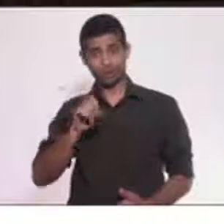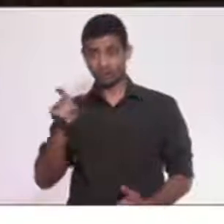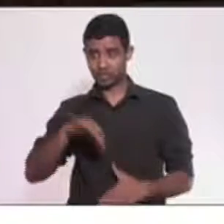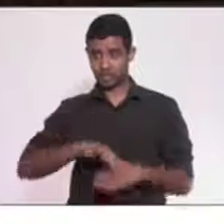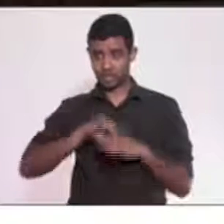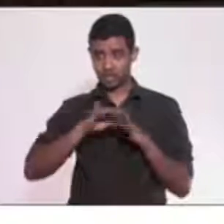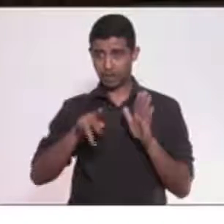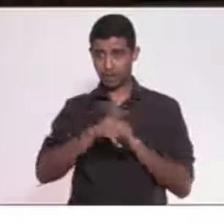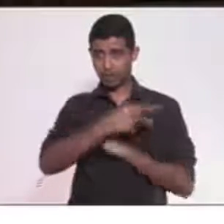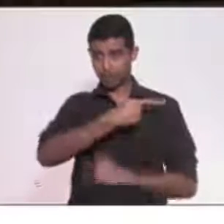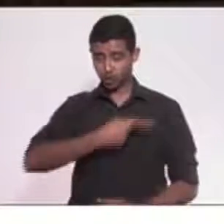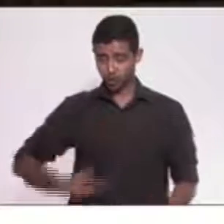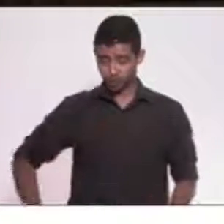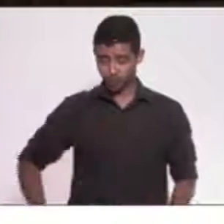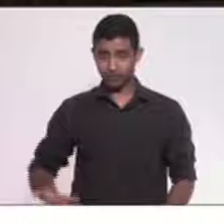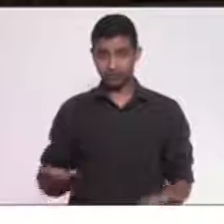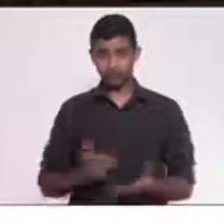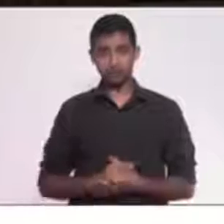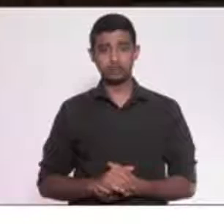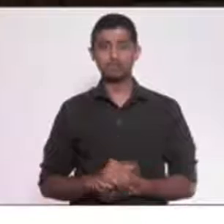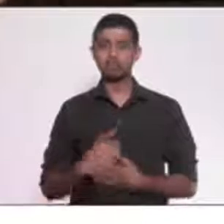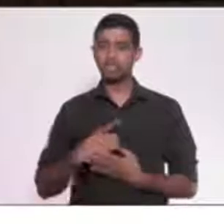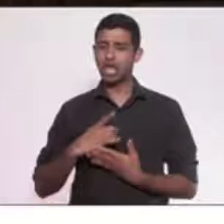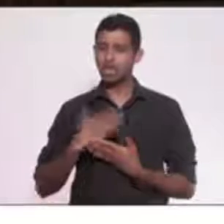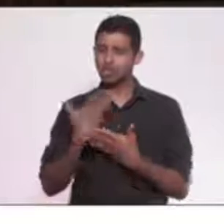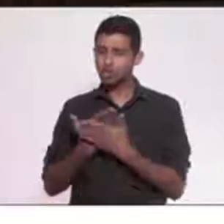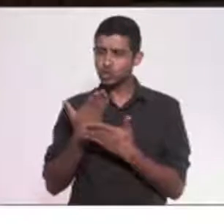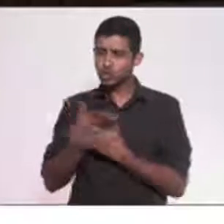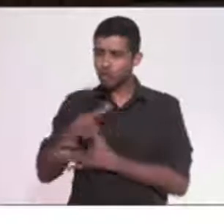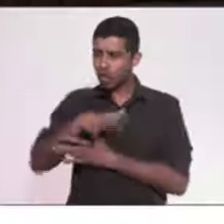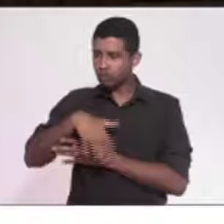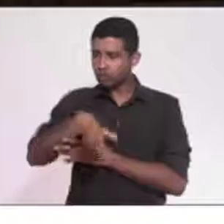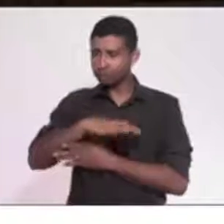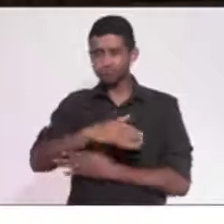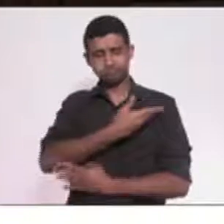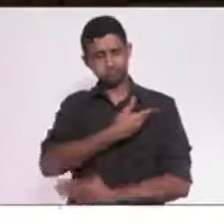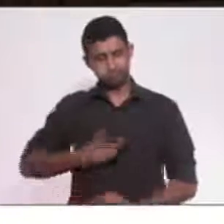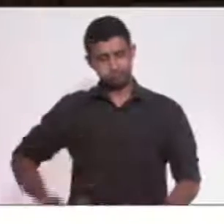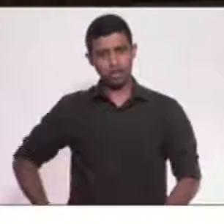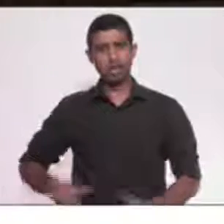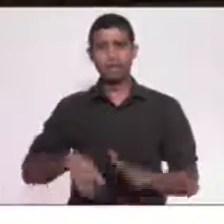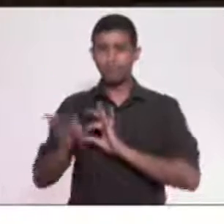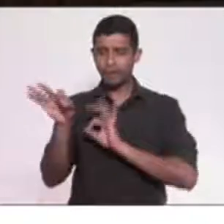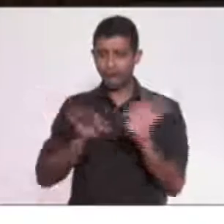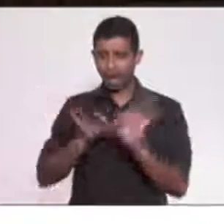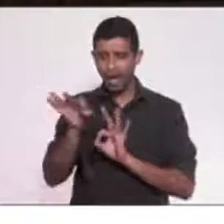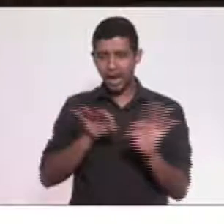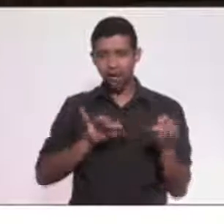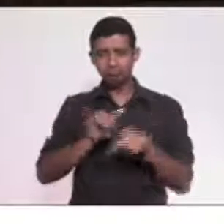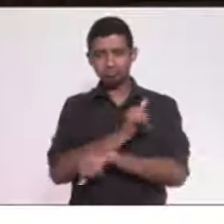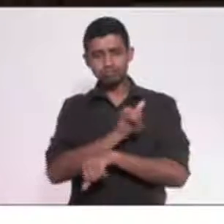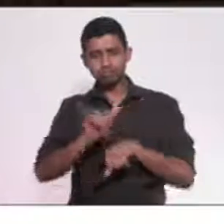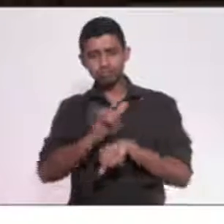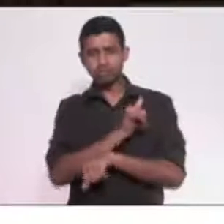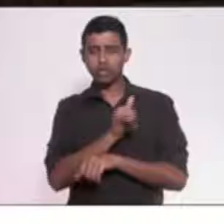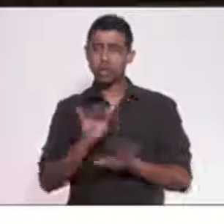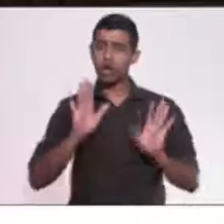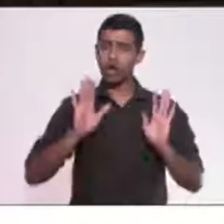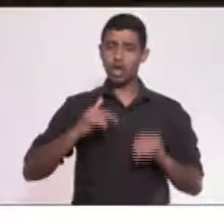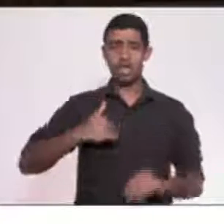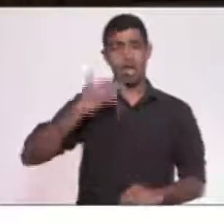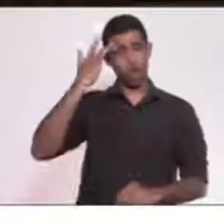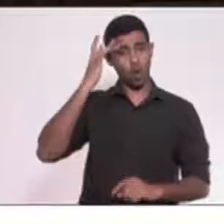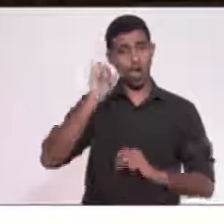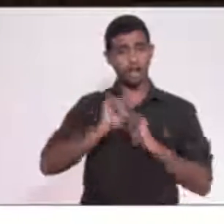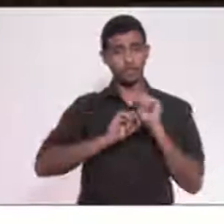governo que há estudos no âmbito do governo com vista à elaboração de um planejamento estratégico. Eu acho que